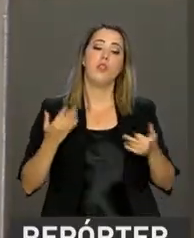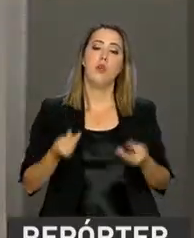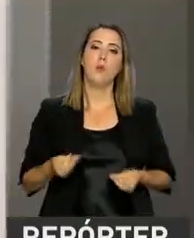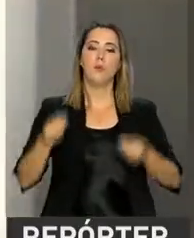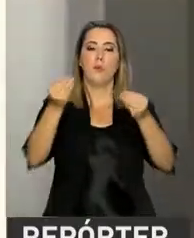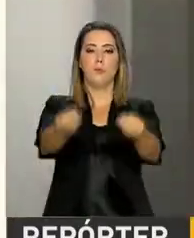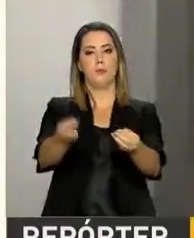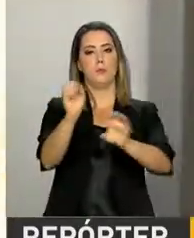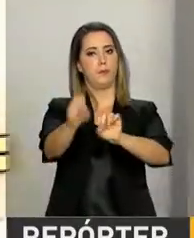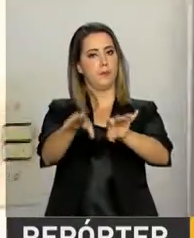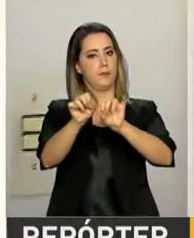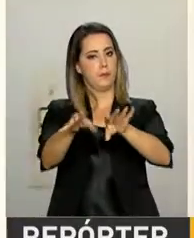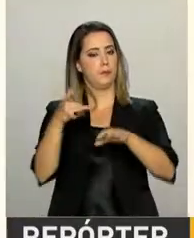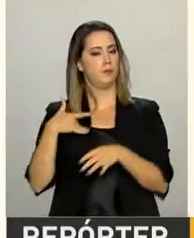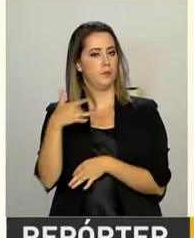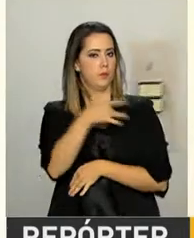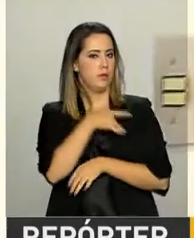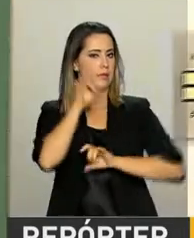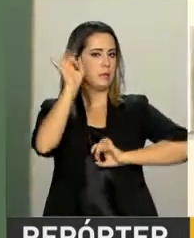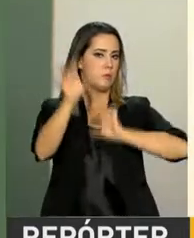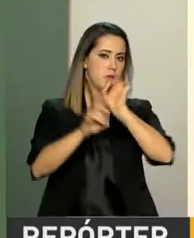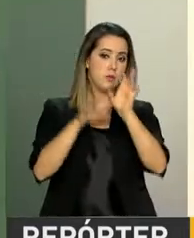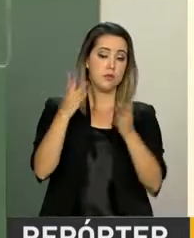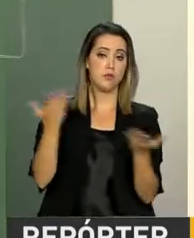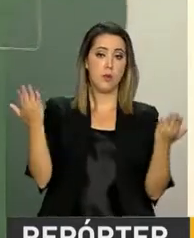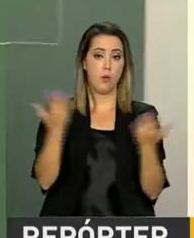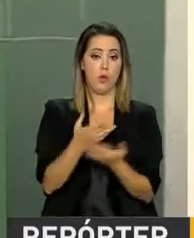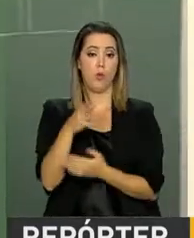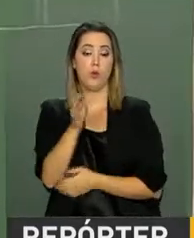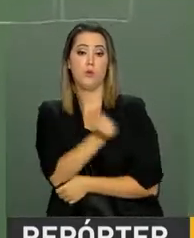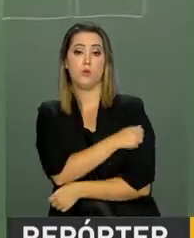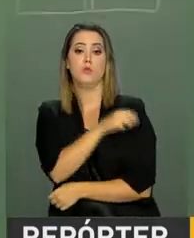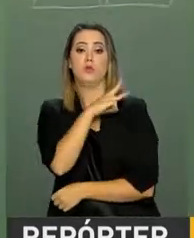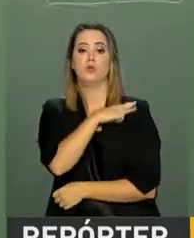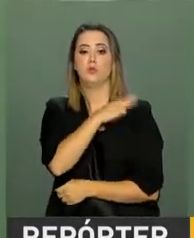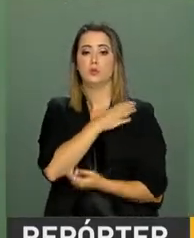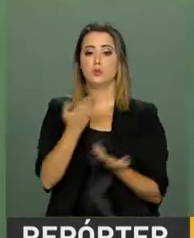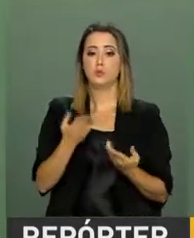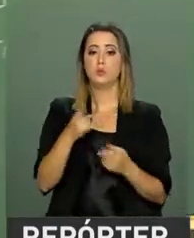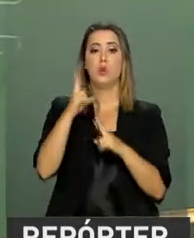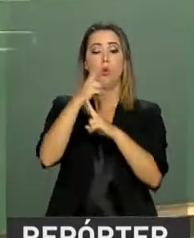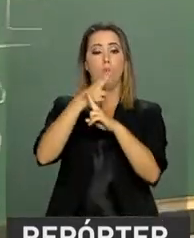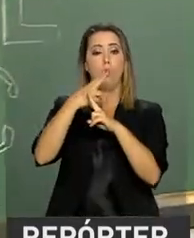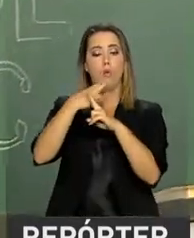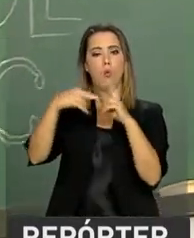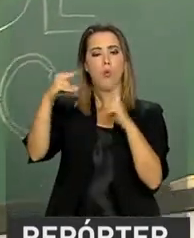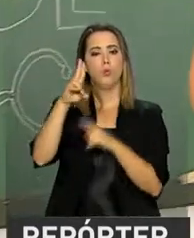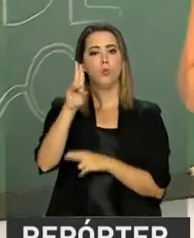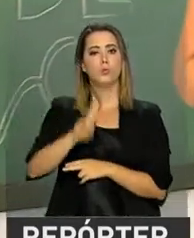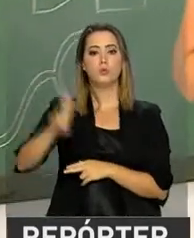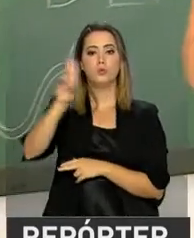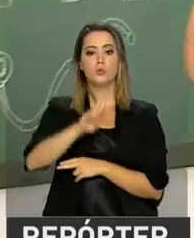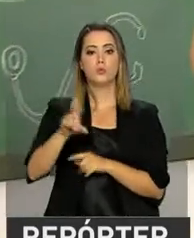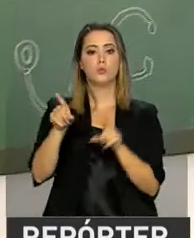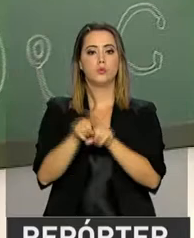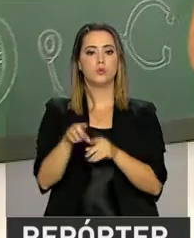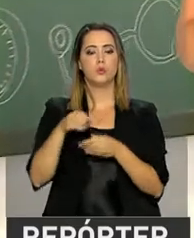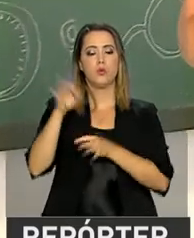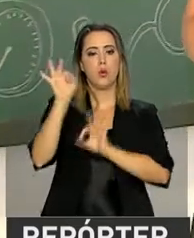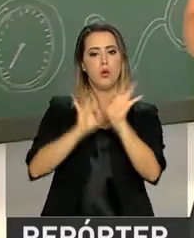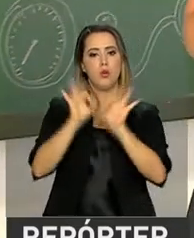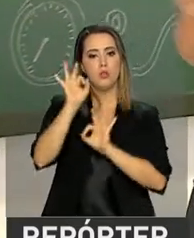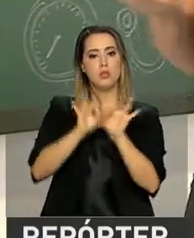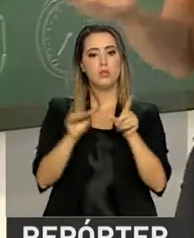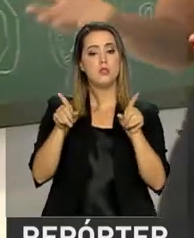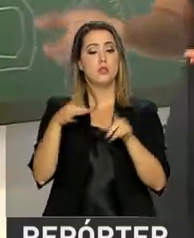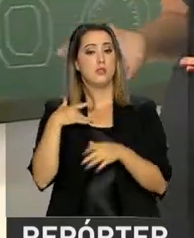e saúde às pessoas, em especial os estudantes do ensino médio, que o Hospital Universitário de Brasília organiza a Feira de Saúde. Aqui as pessoas